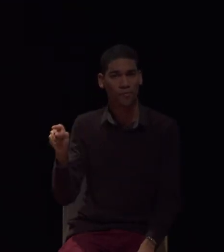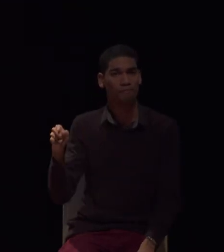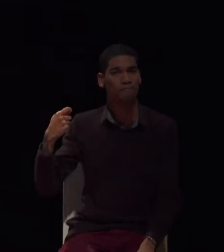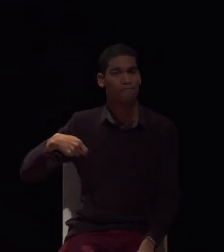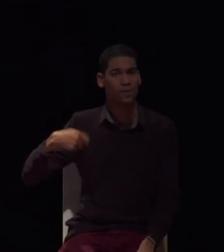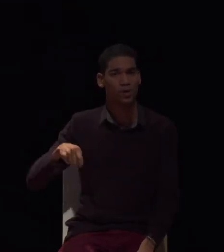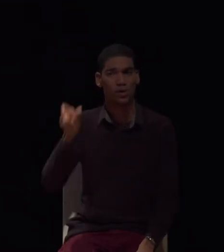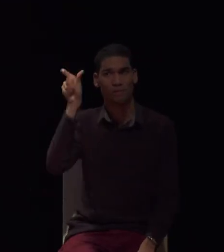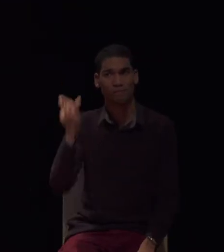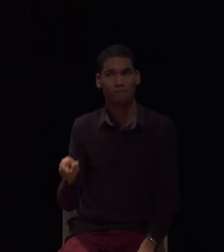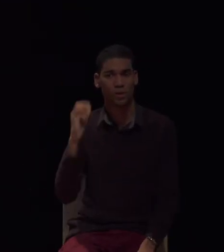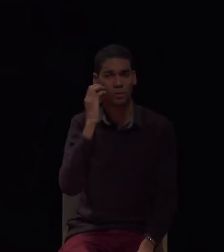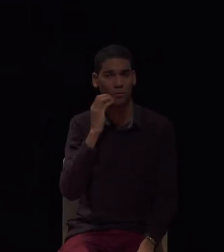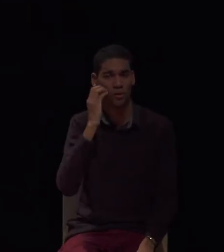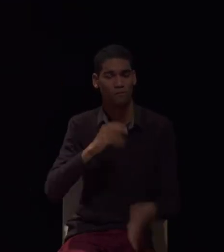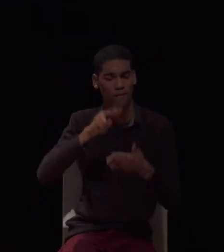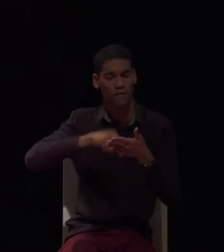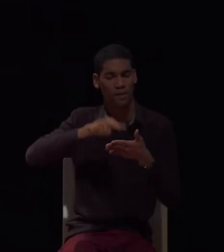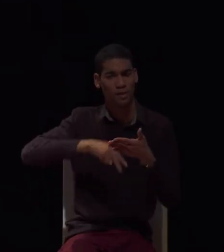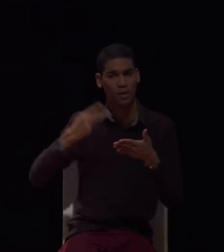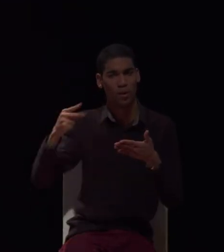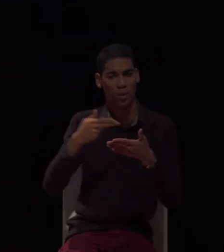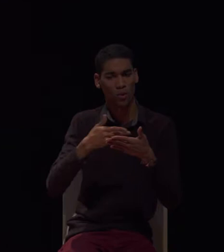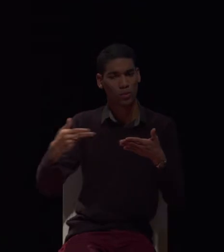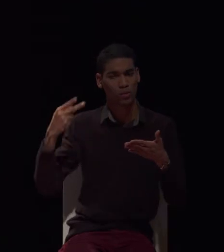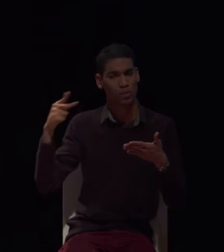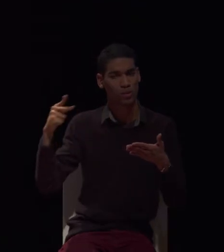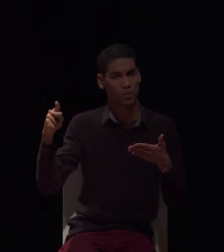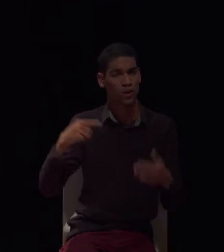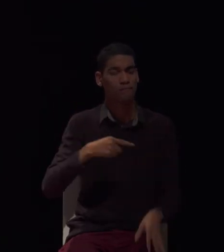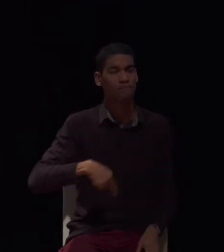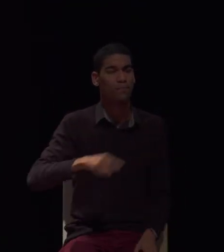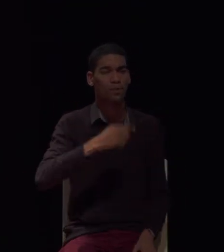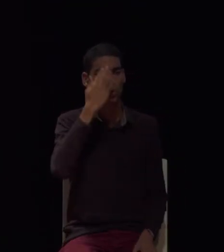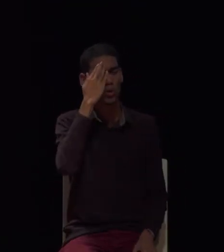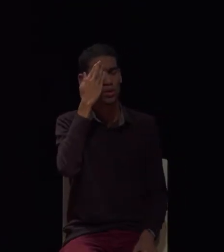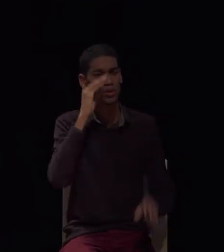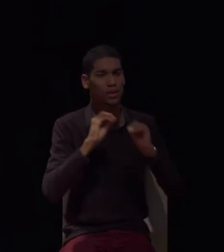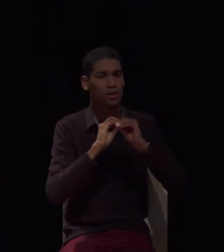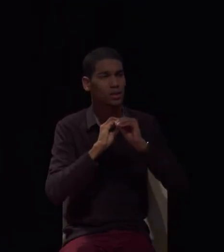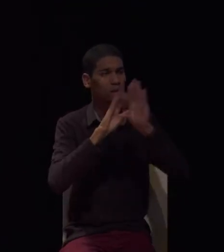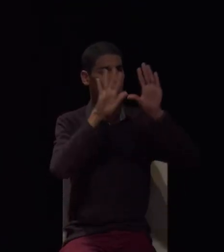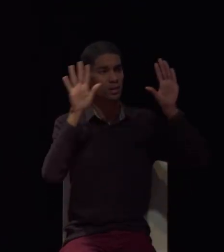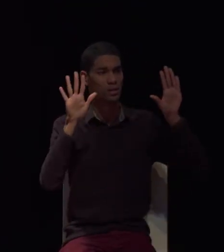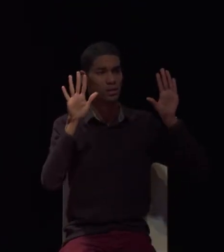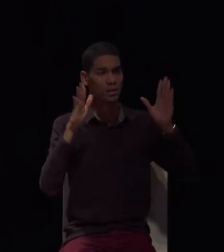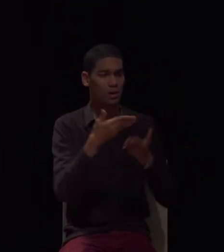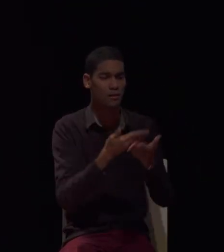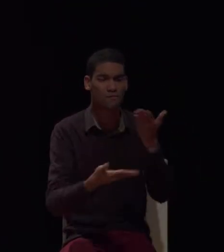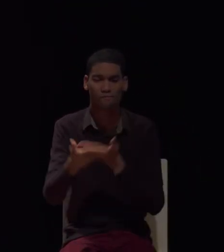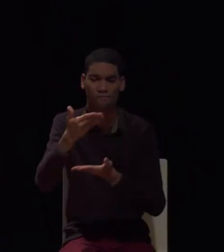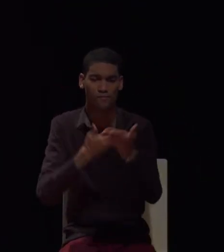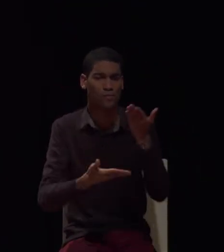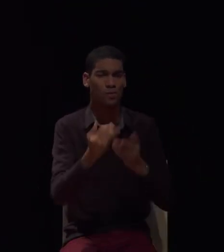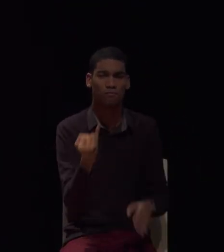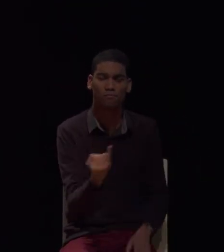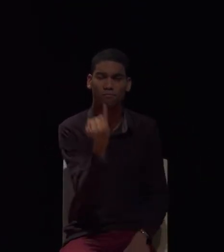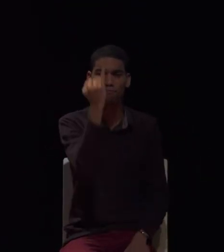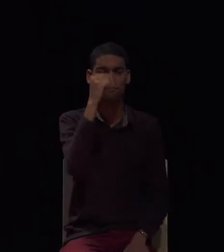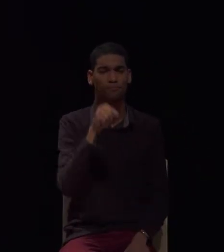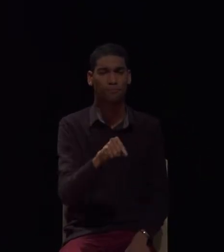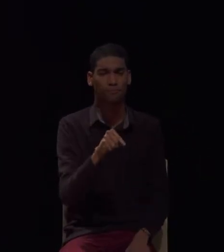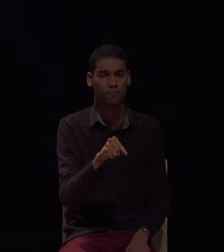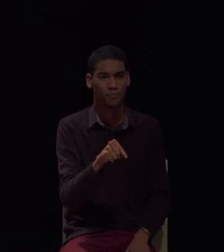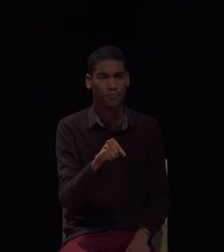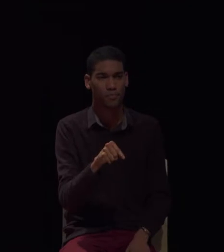nem lido é lido para que a gente possa entender a potência da articulação para que a gente possa